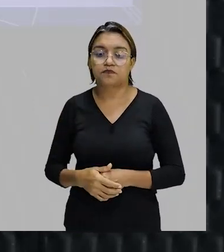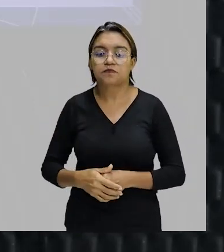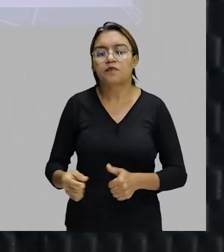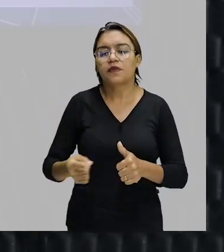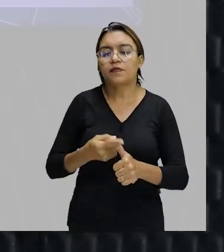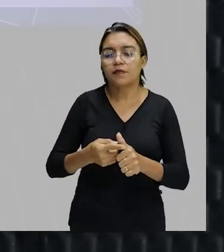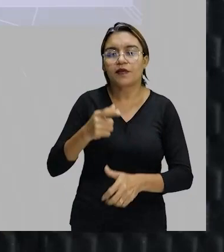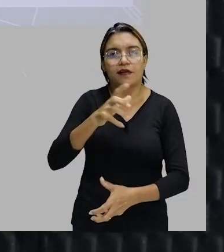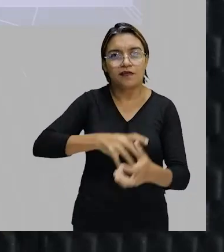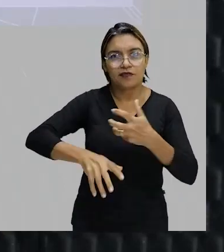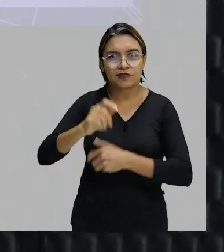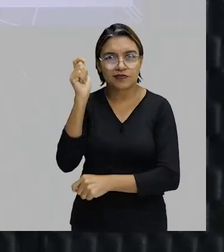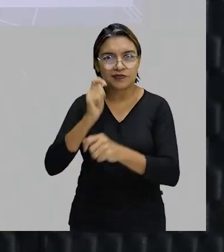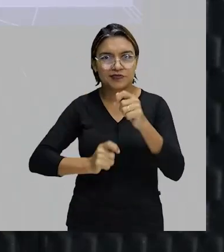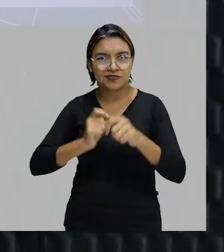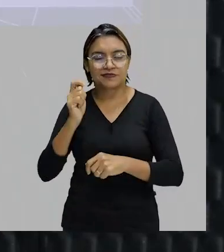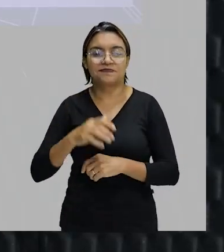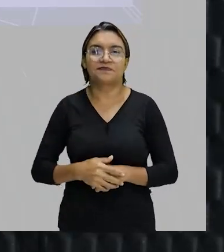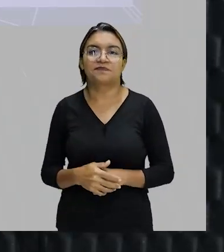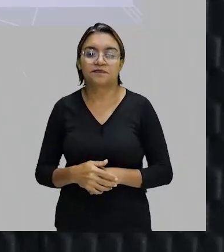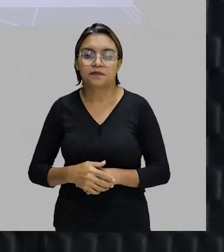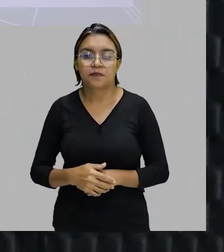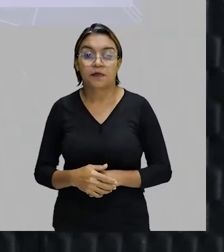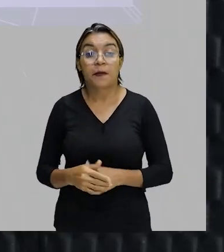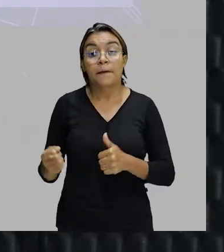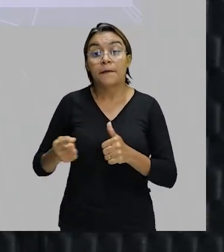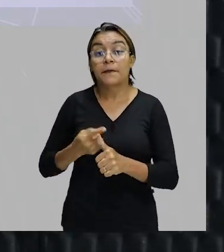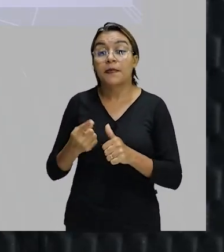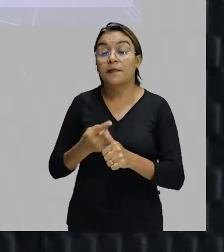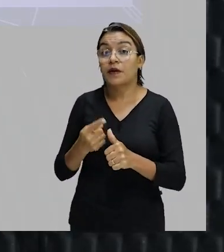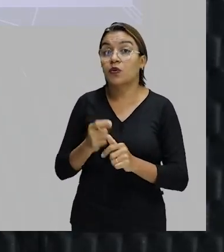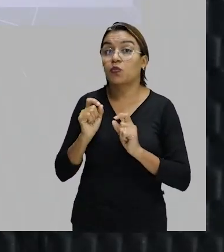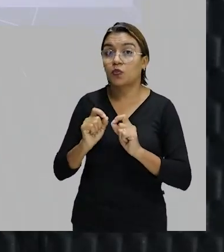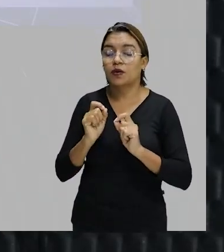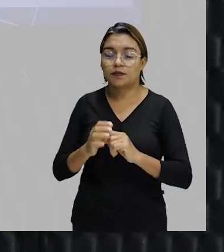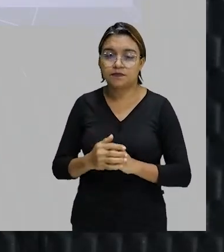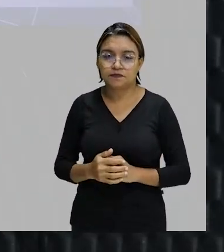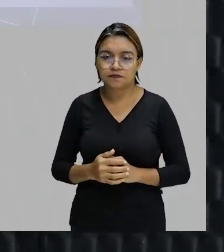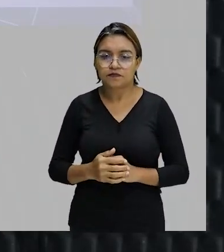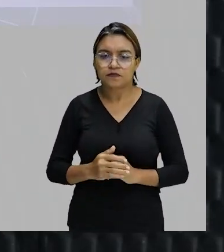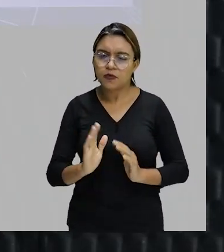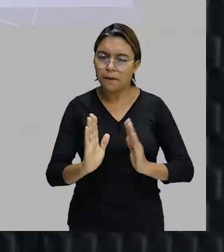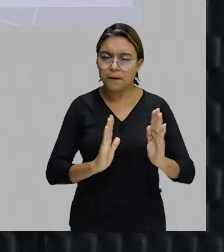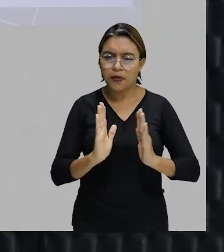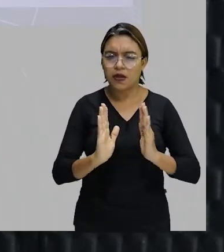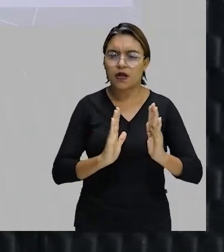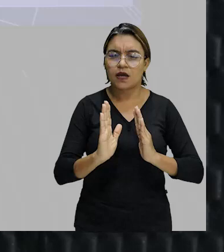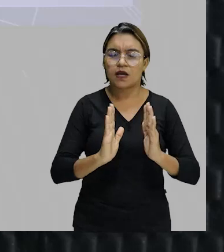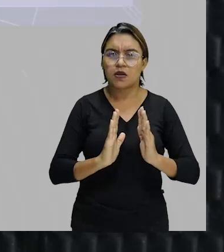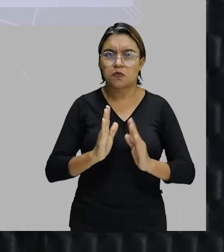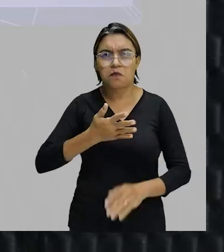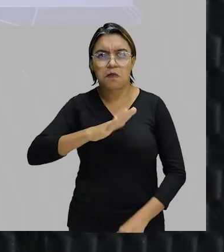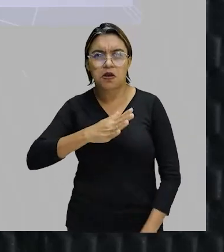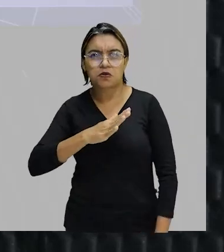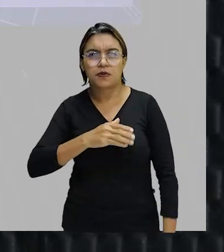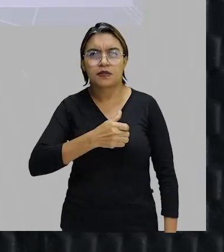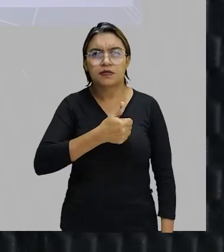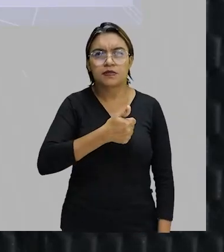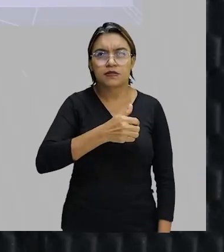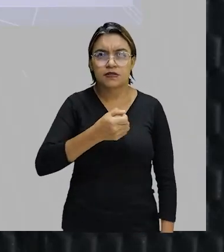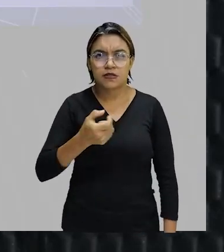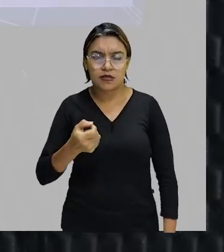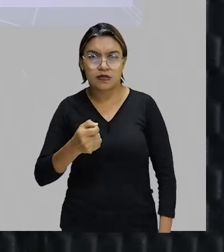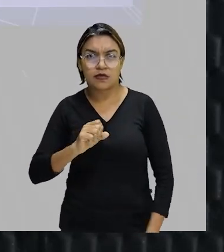aí, show de bola, né? Questão importante, primeira revolução industrial, galera, ela vai ter uma duração de mais ou menos 100 anos, tá? Já no